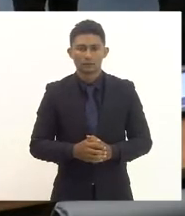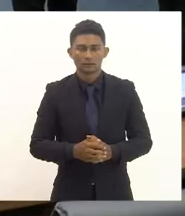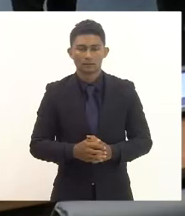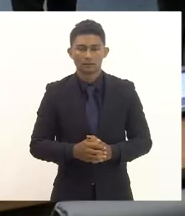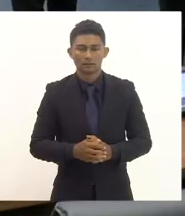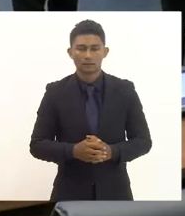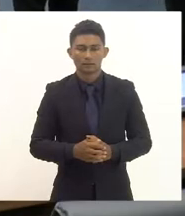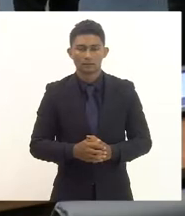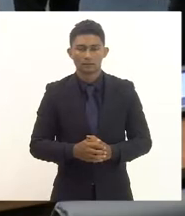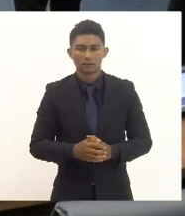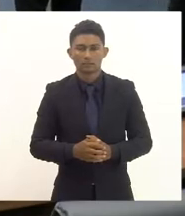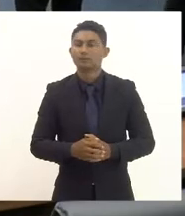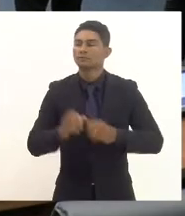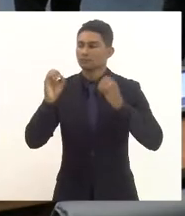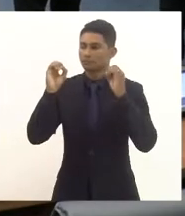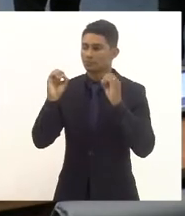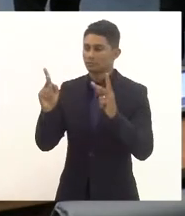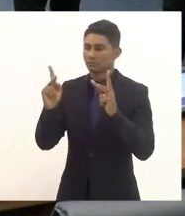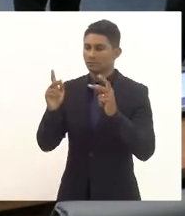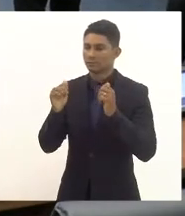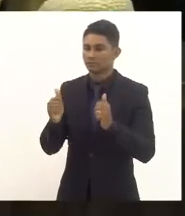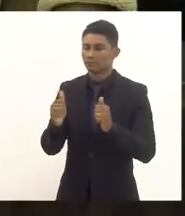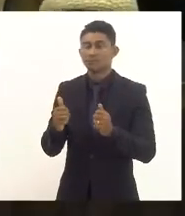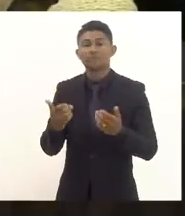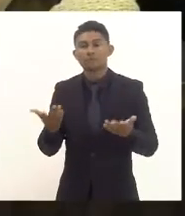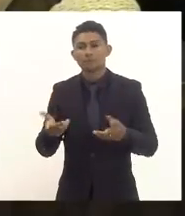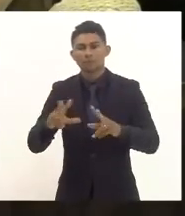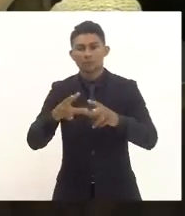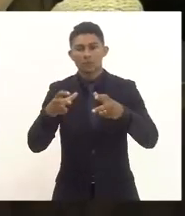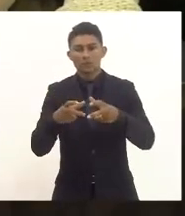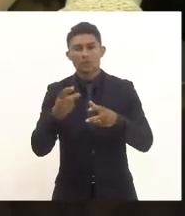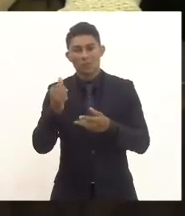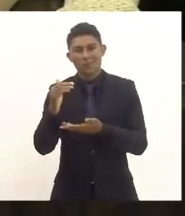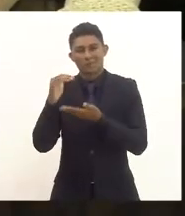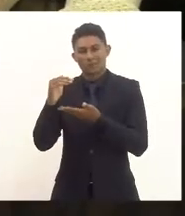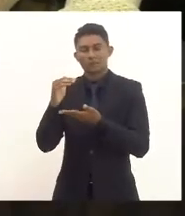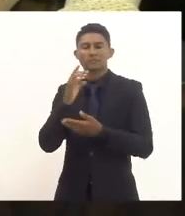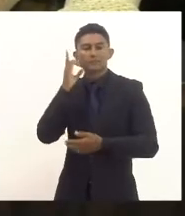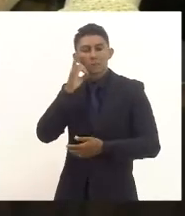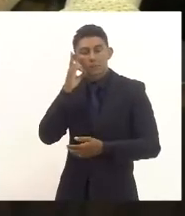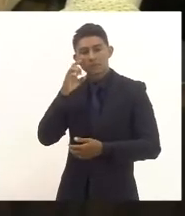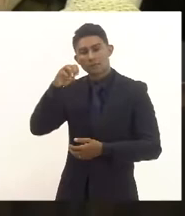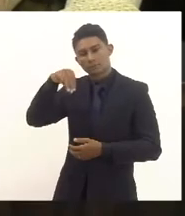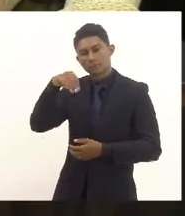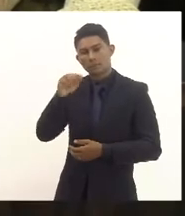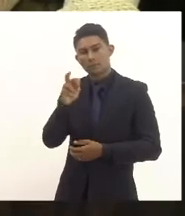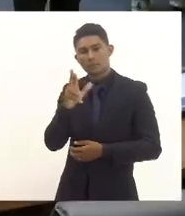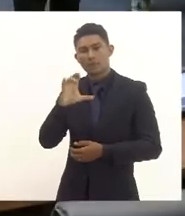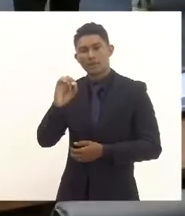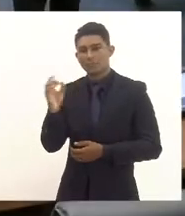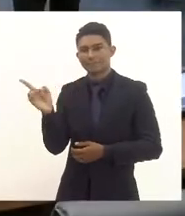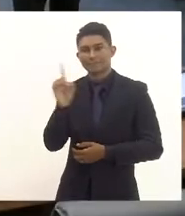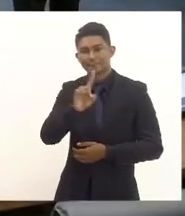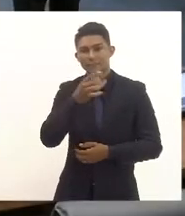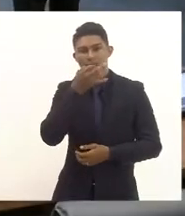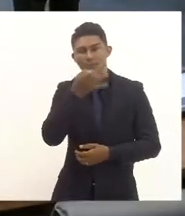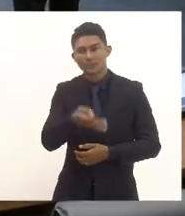o OK boa boa pela comissão de orçamento Deputado Márcio canela